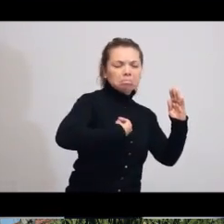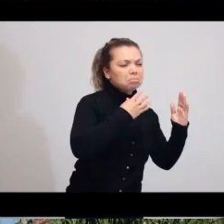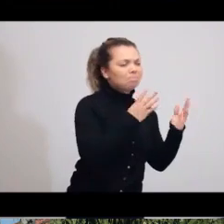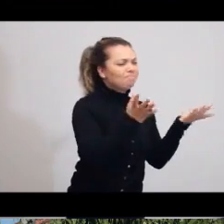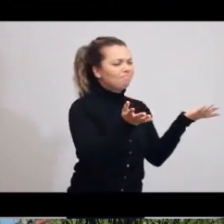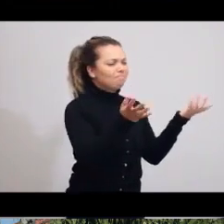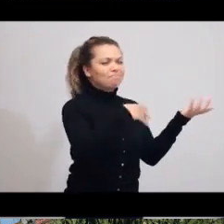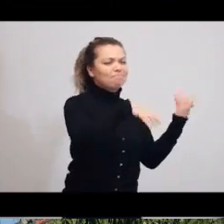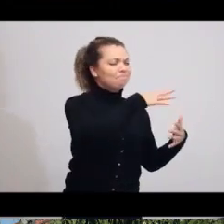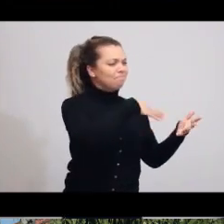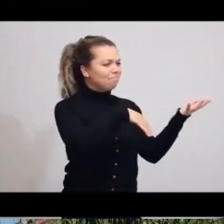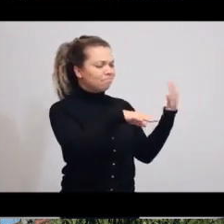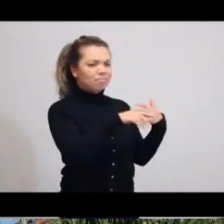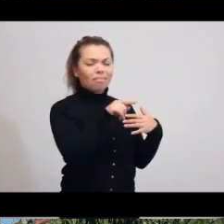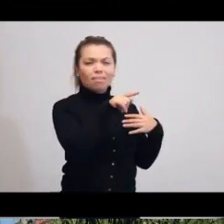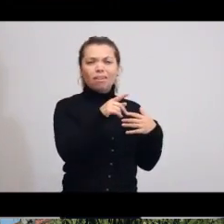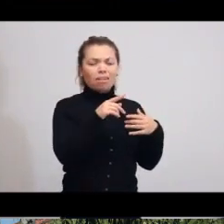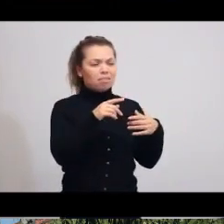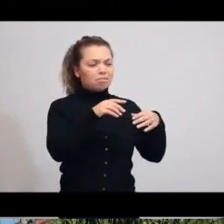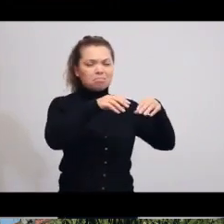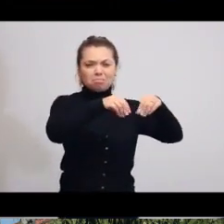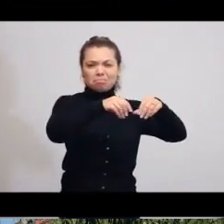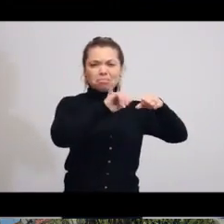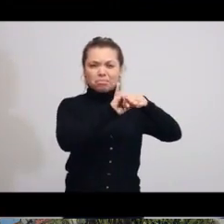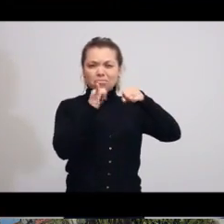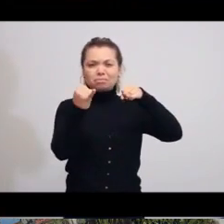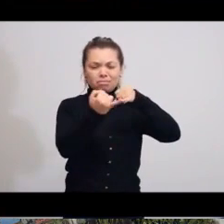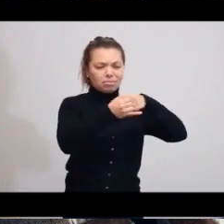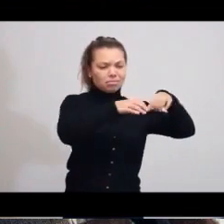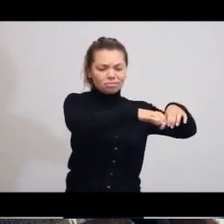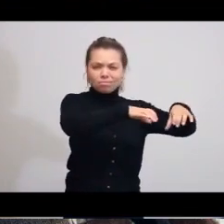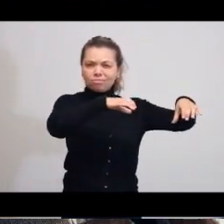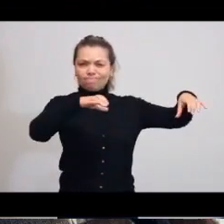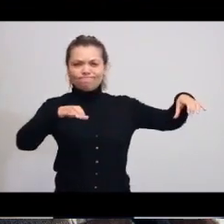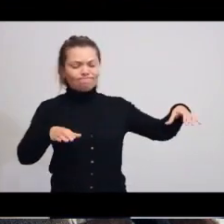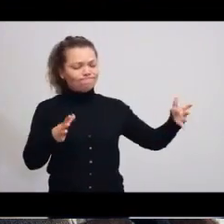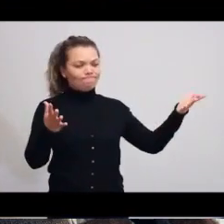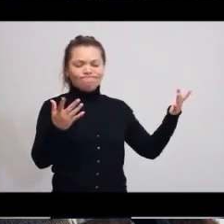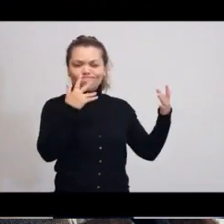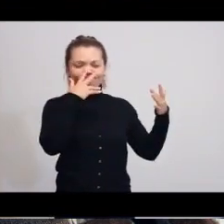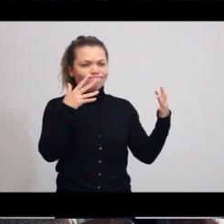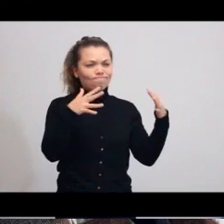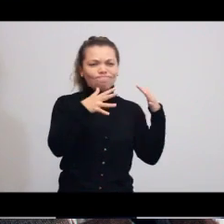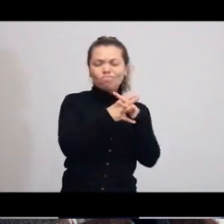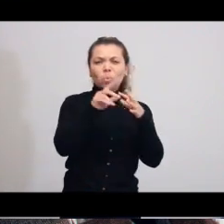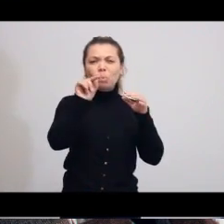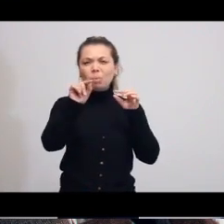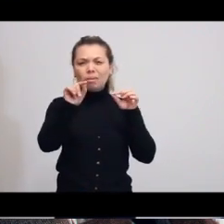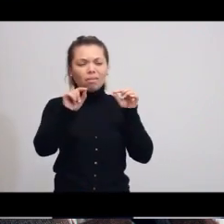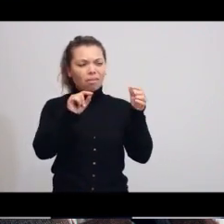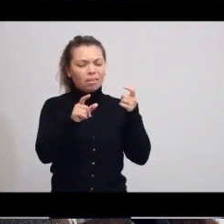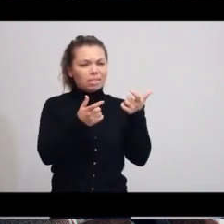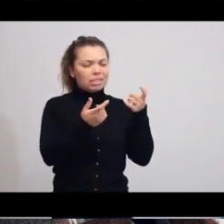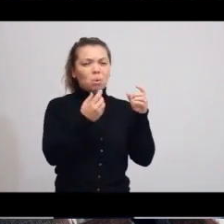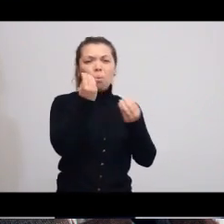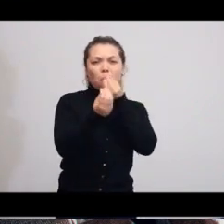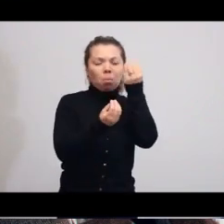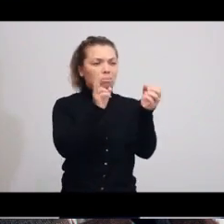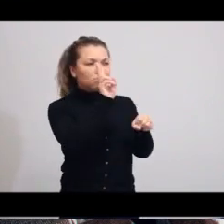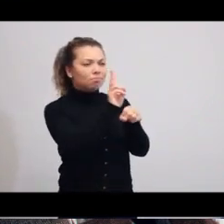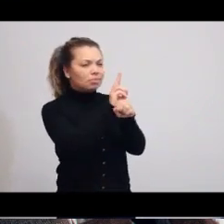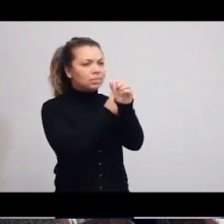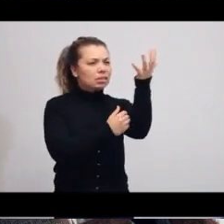e também aos castelhanos, que por ali desembarcavam constantemente, em uma contenda inaugurada pelo Tratado de Tordesilhas